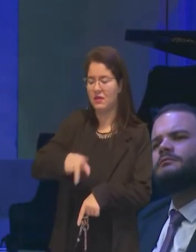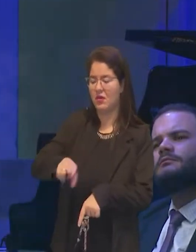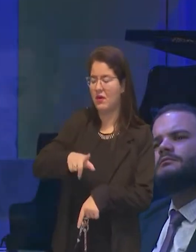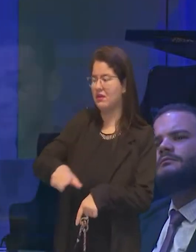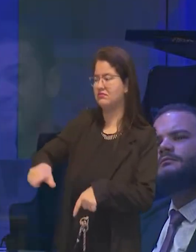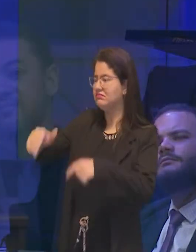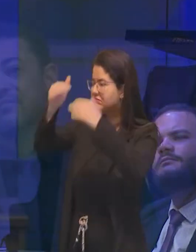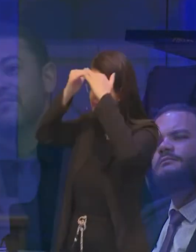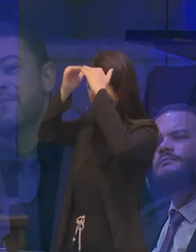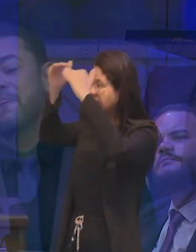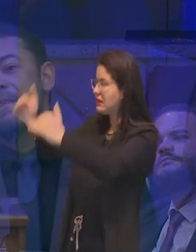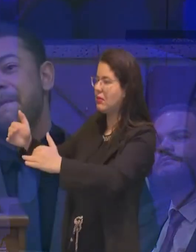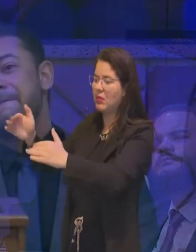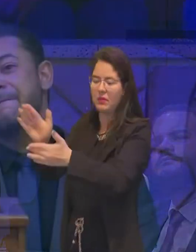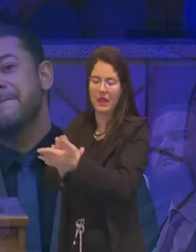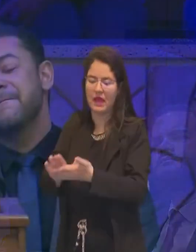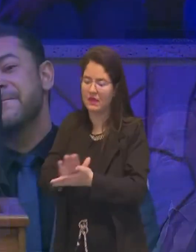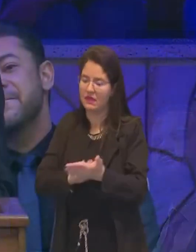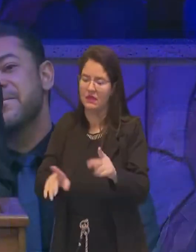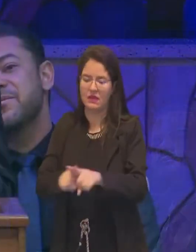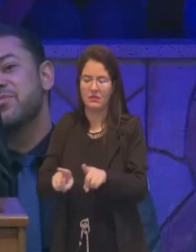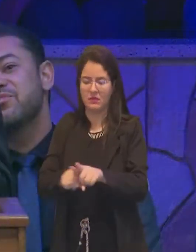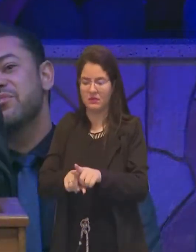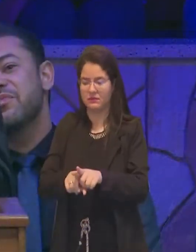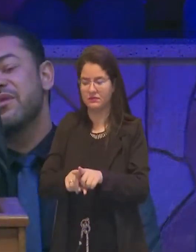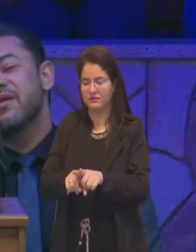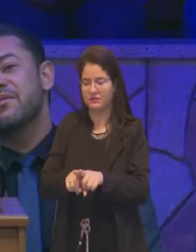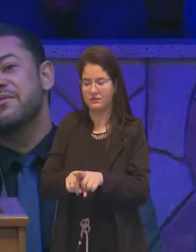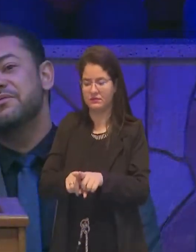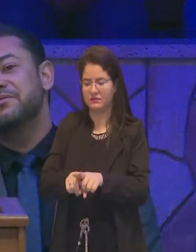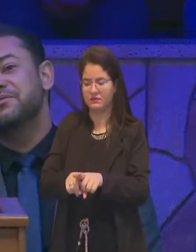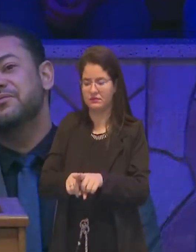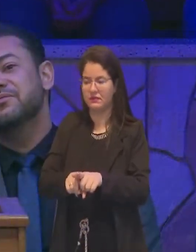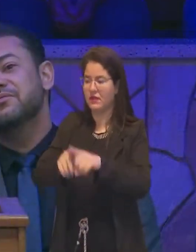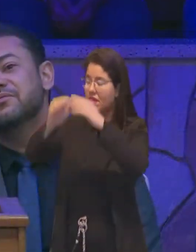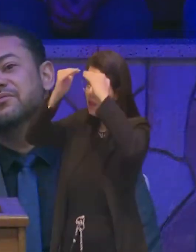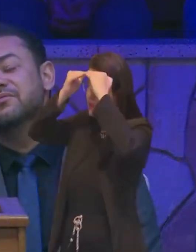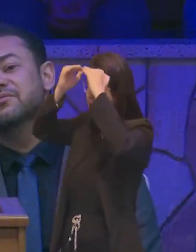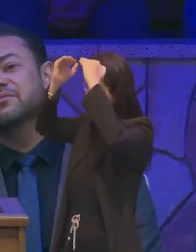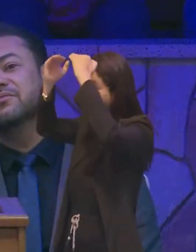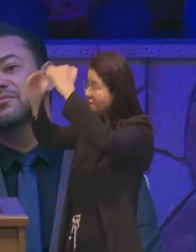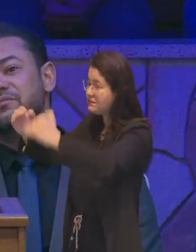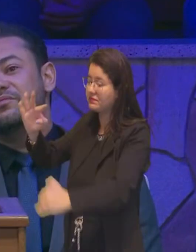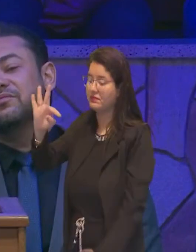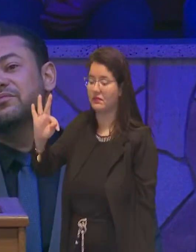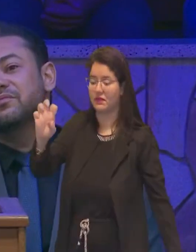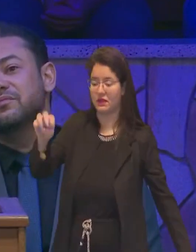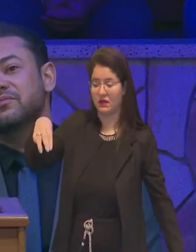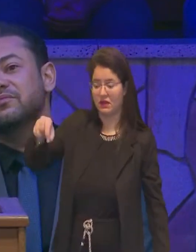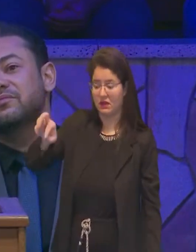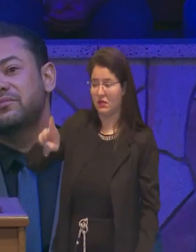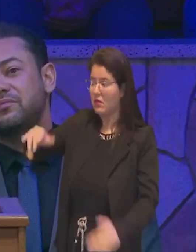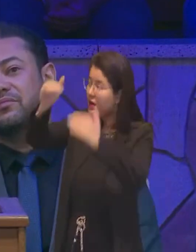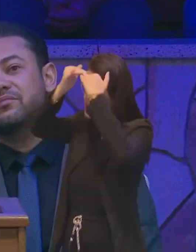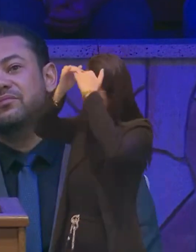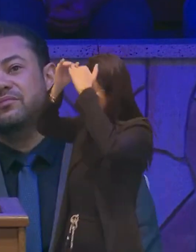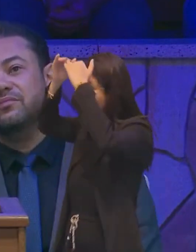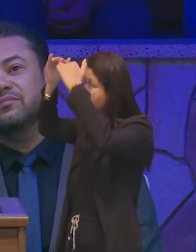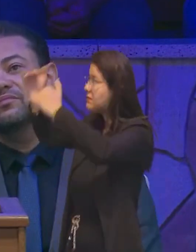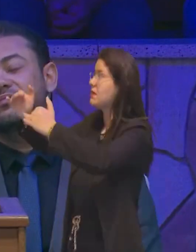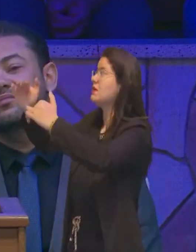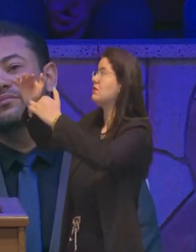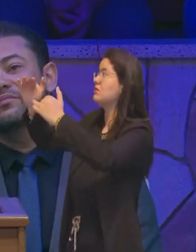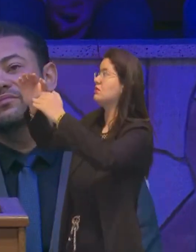confundam. Temor é o respeito profundo à autoridade que Deus